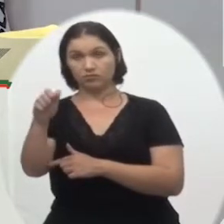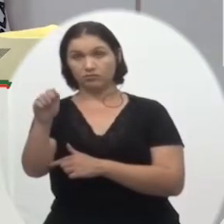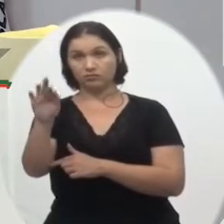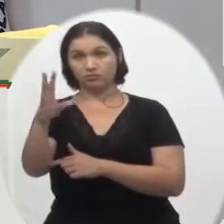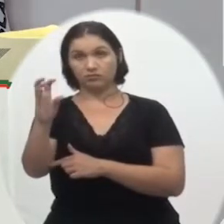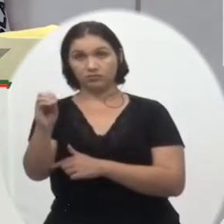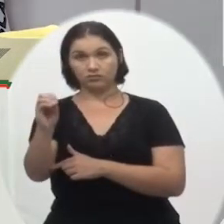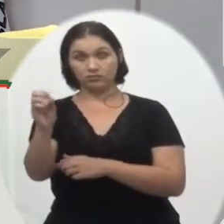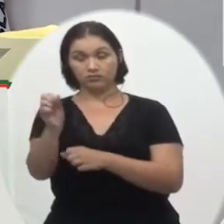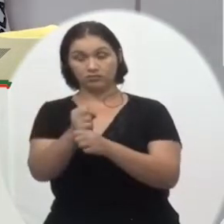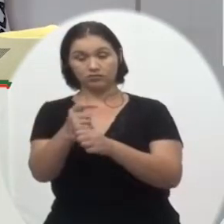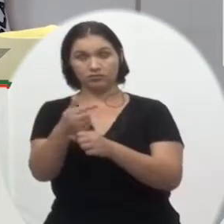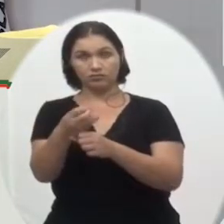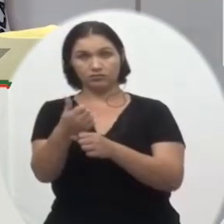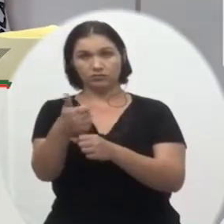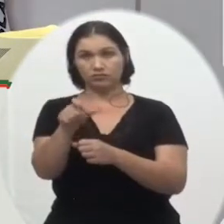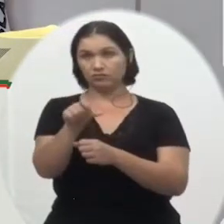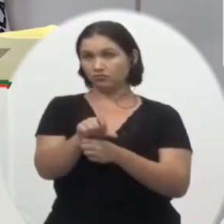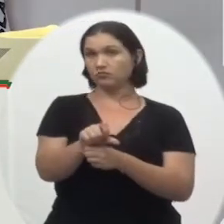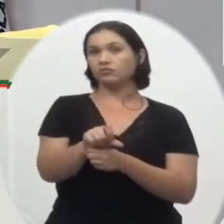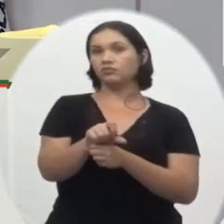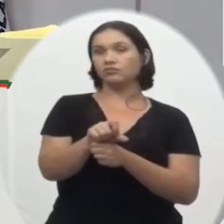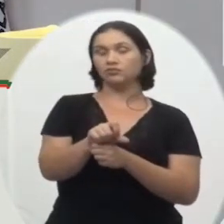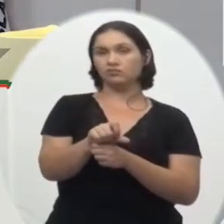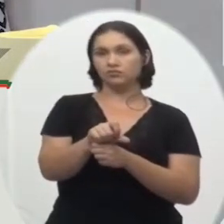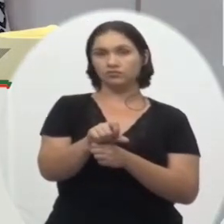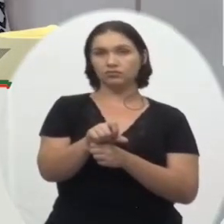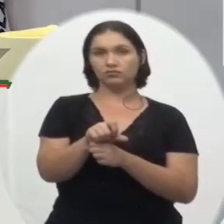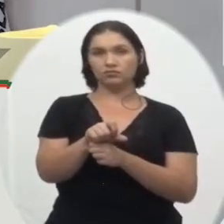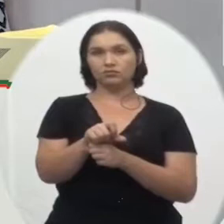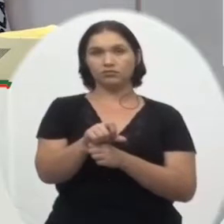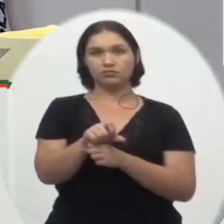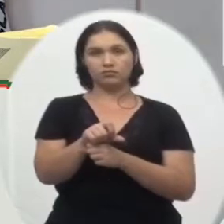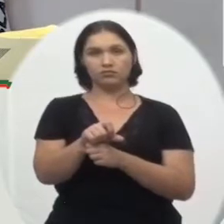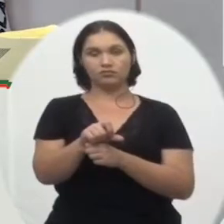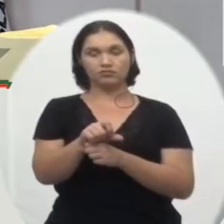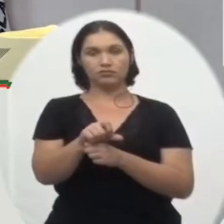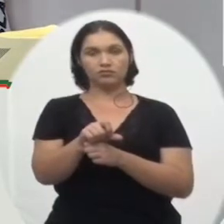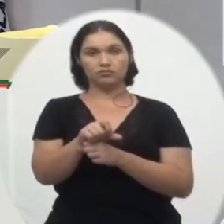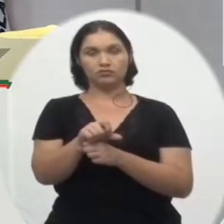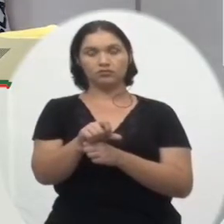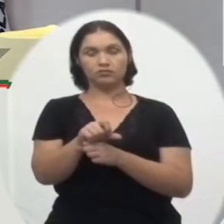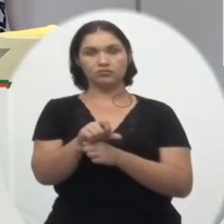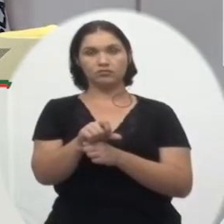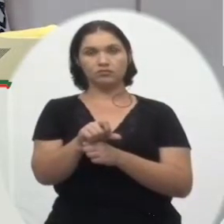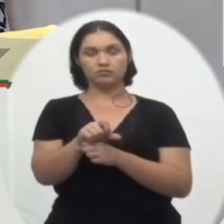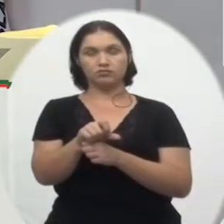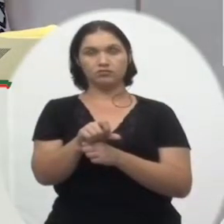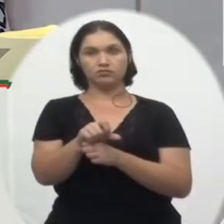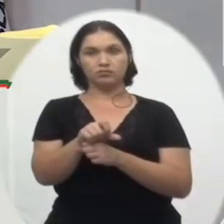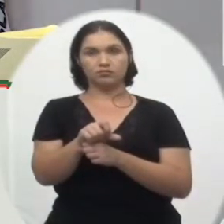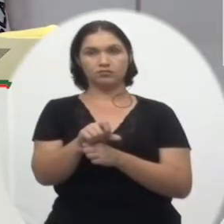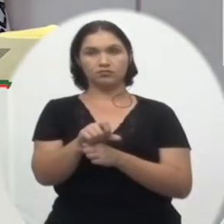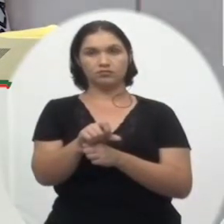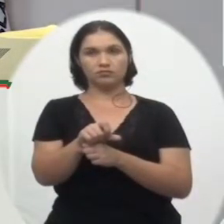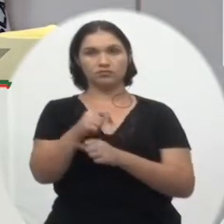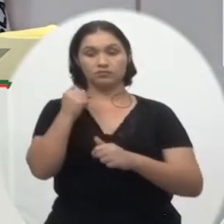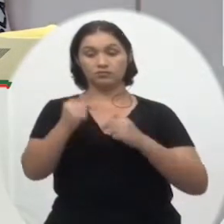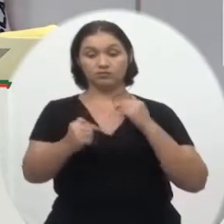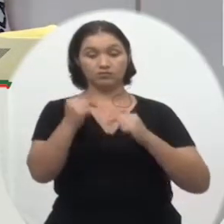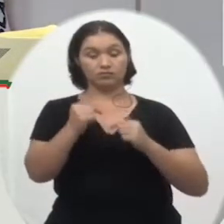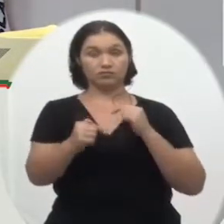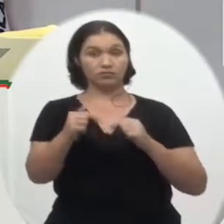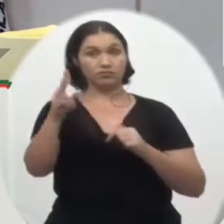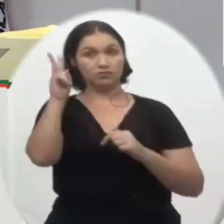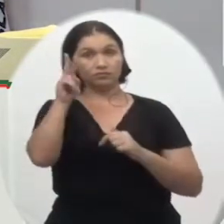8 de março de 2019. Poderia ter sido, deveria, pelo prazo legal, olha, inúmeras vezes nós temos que aqui ser favorável